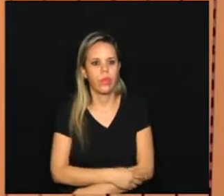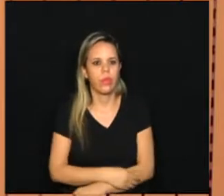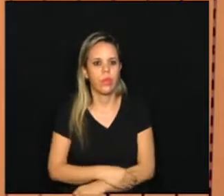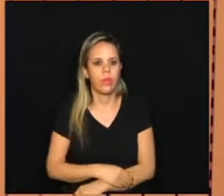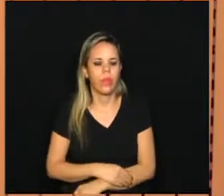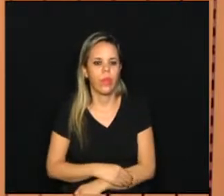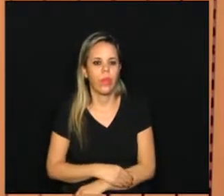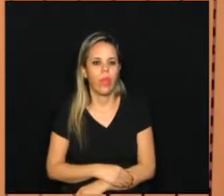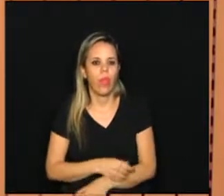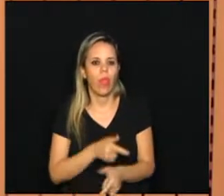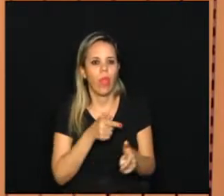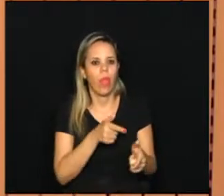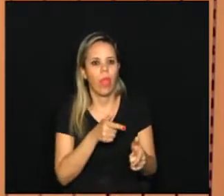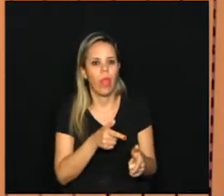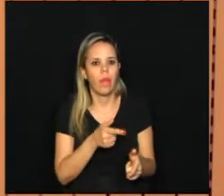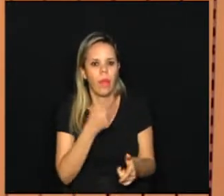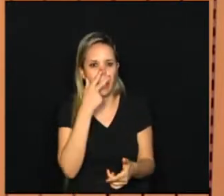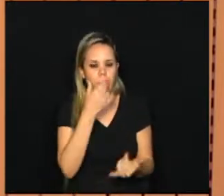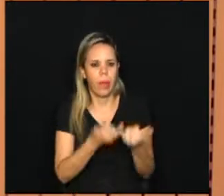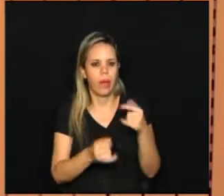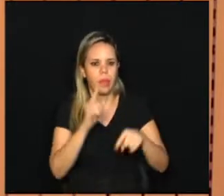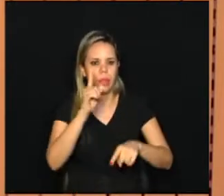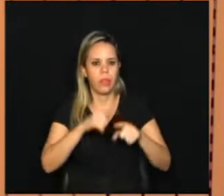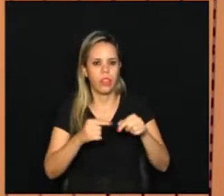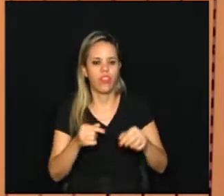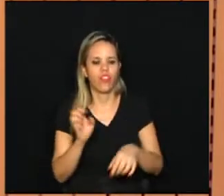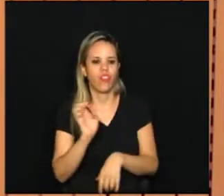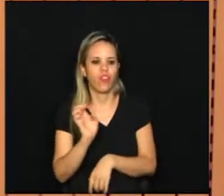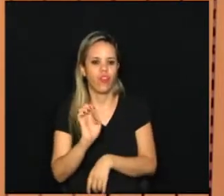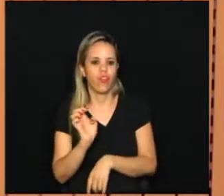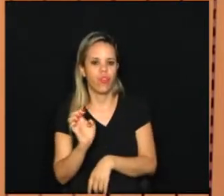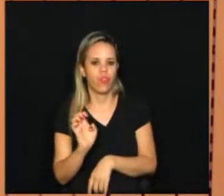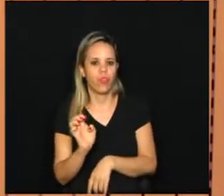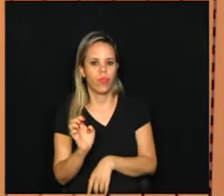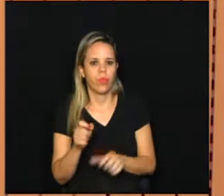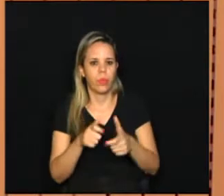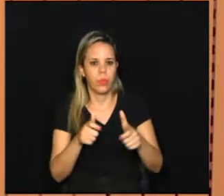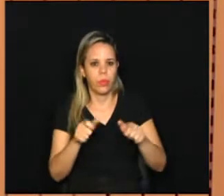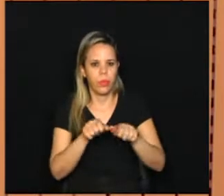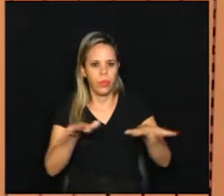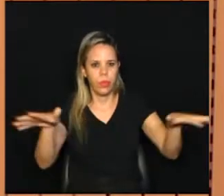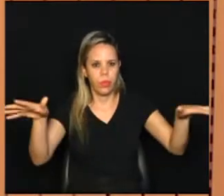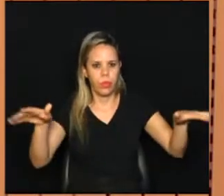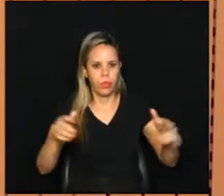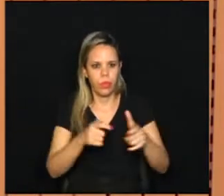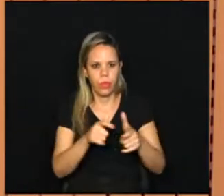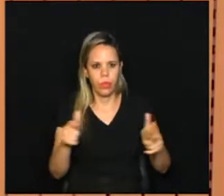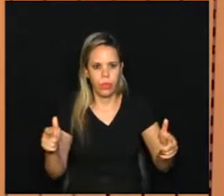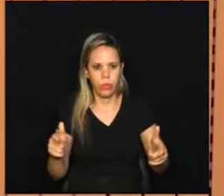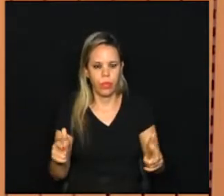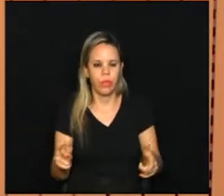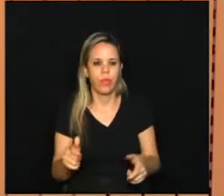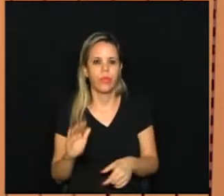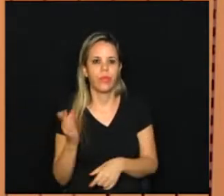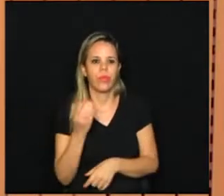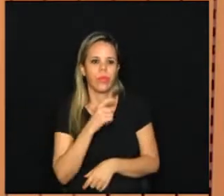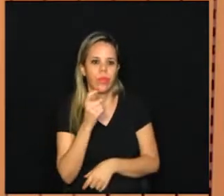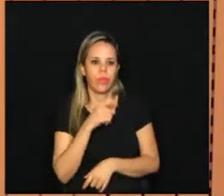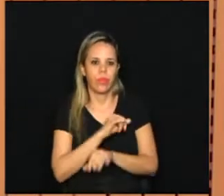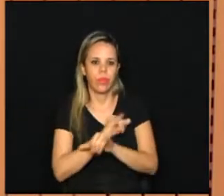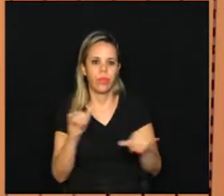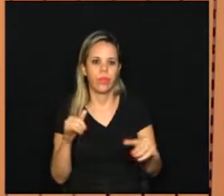apelidado, né, inclusive, como kit gay, teve uma repercussão gigantesca com fake news,